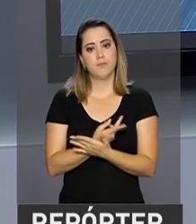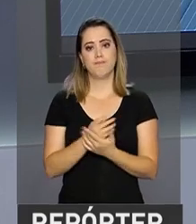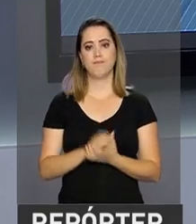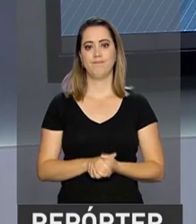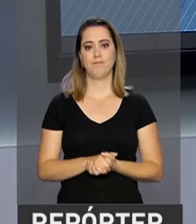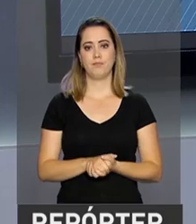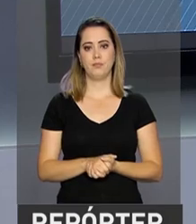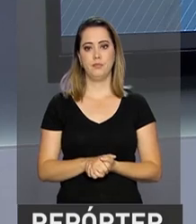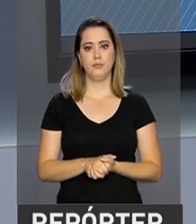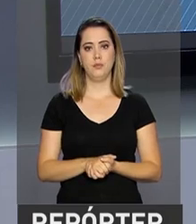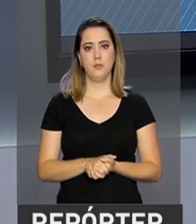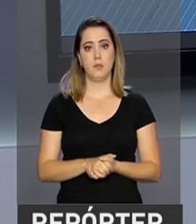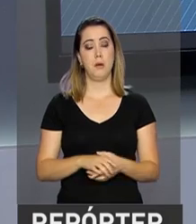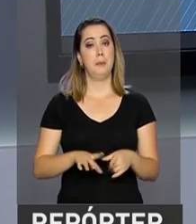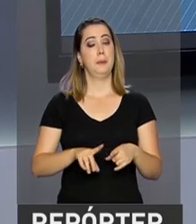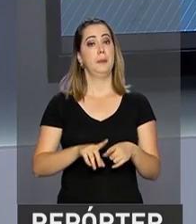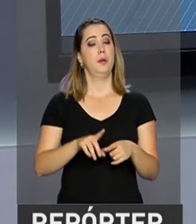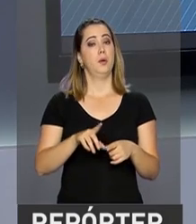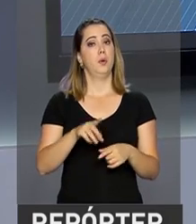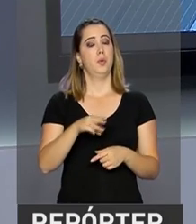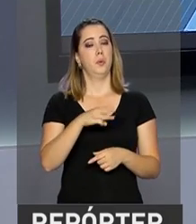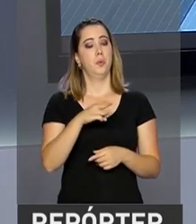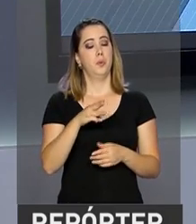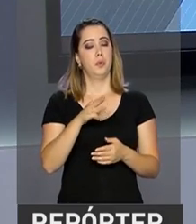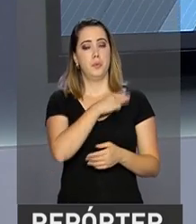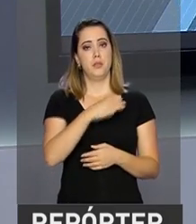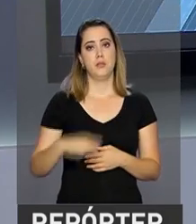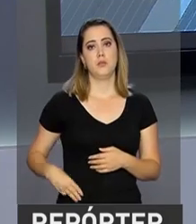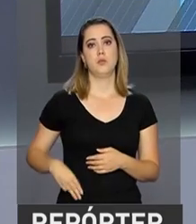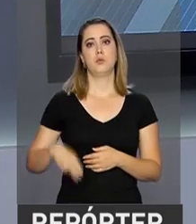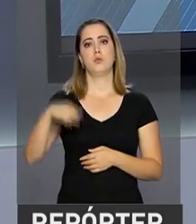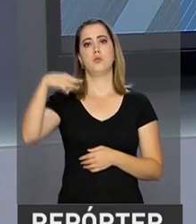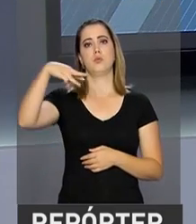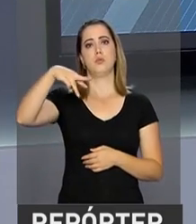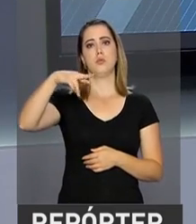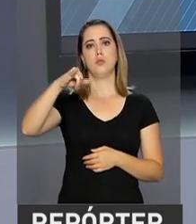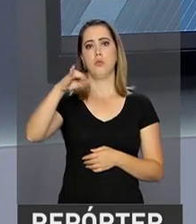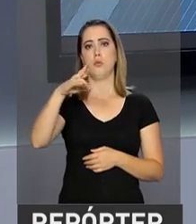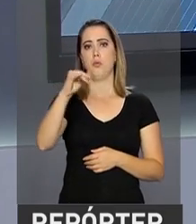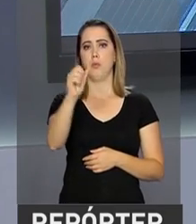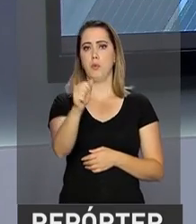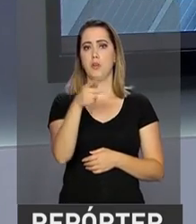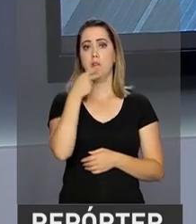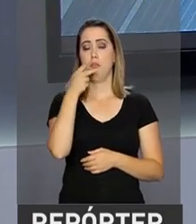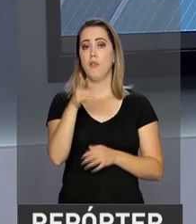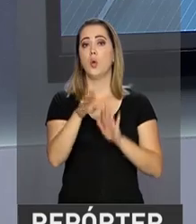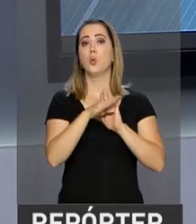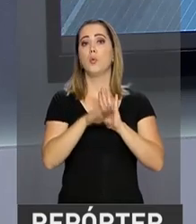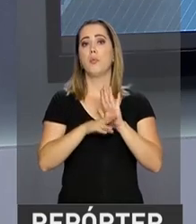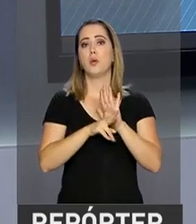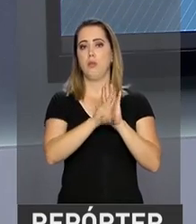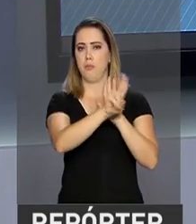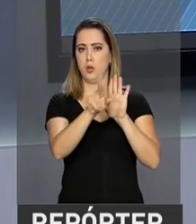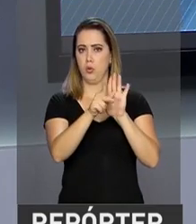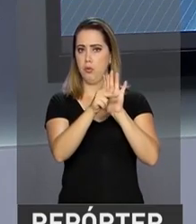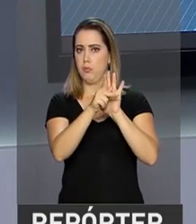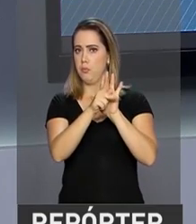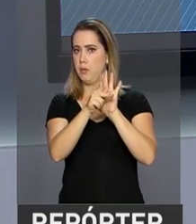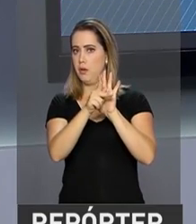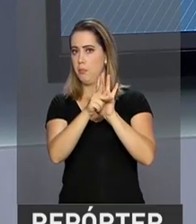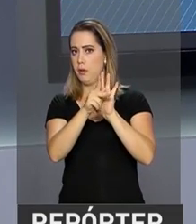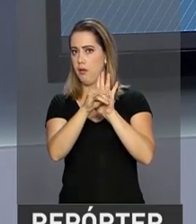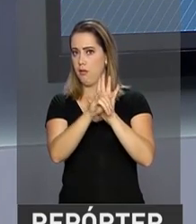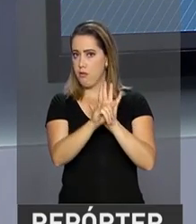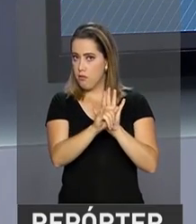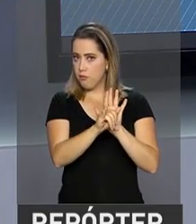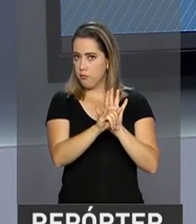já o ministro moreira franco falou sobre o programa de parceria de investimentos segundo ele as novas regras estabelecidas pelo